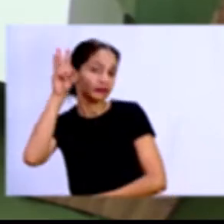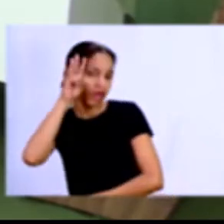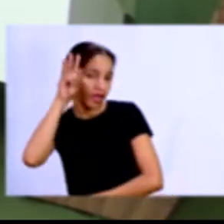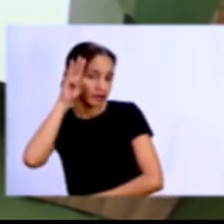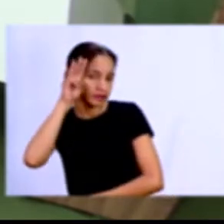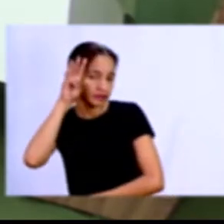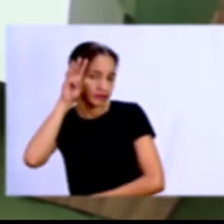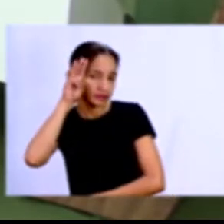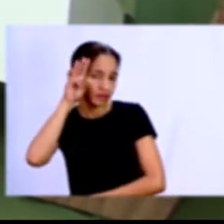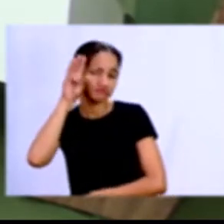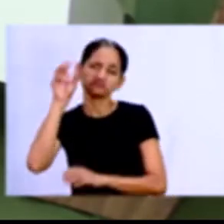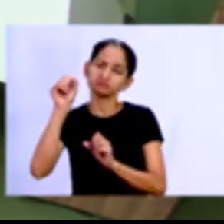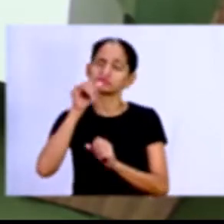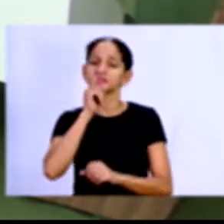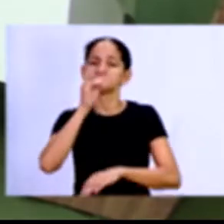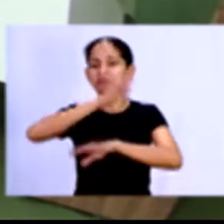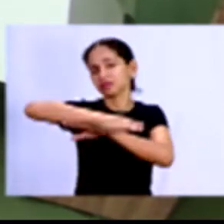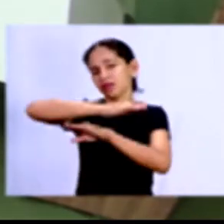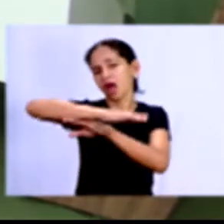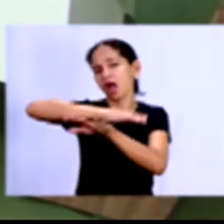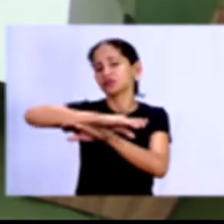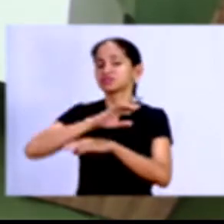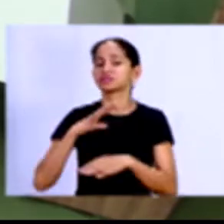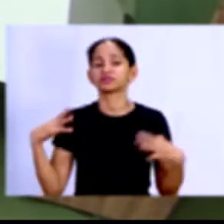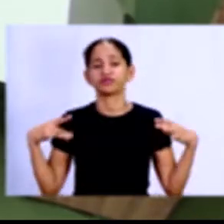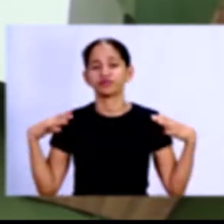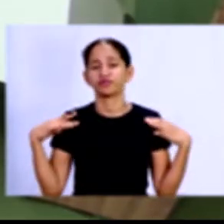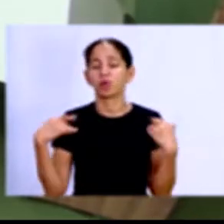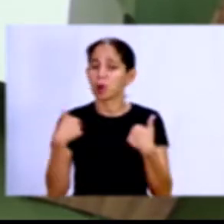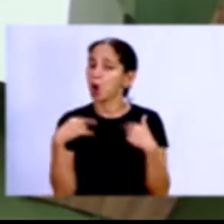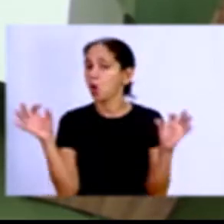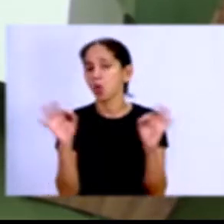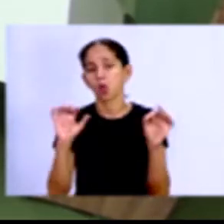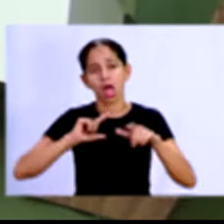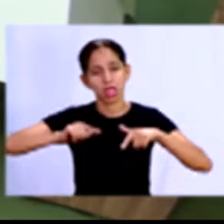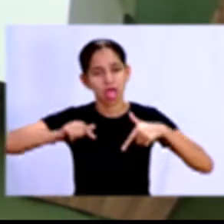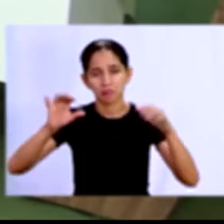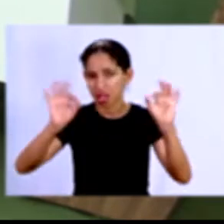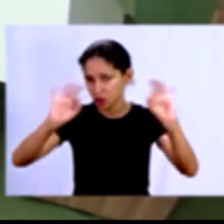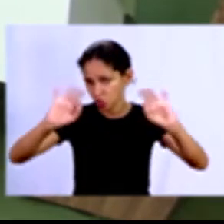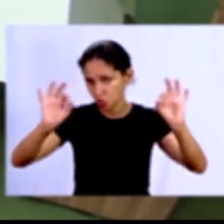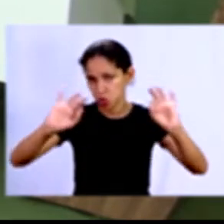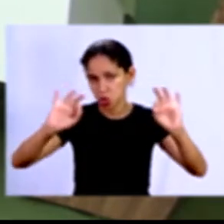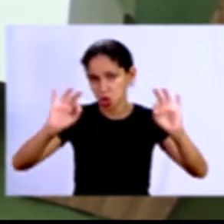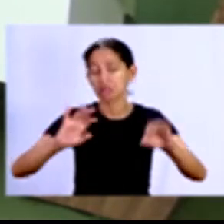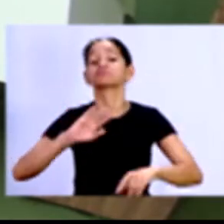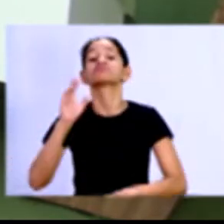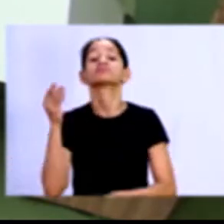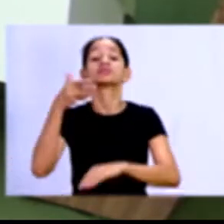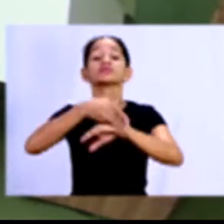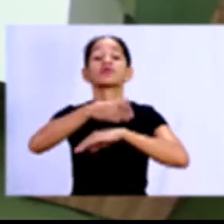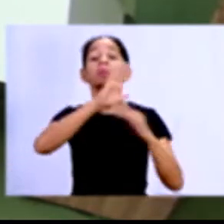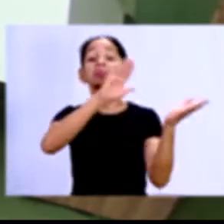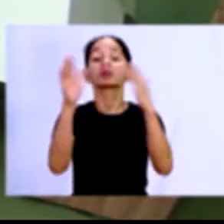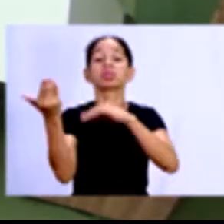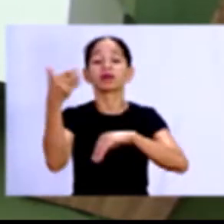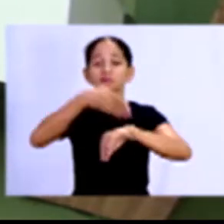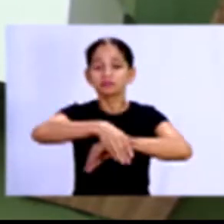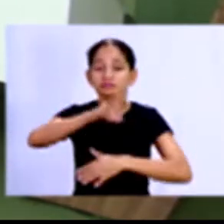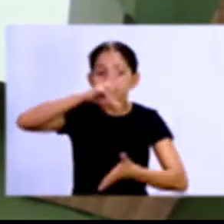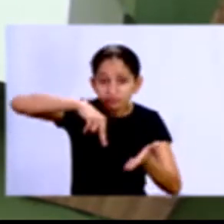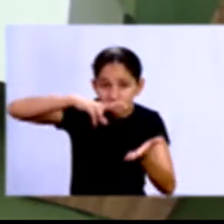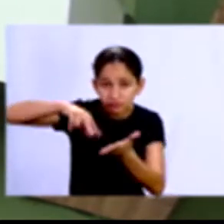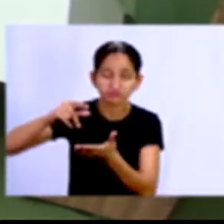tarde, né? Terça-feira à tarde, eu tenho folga no trabalho, ou não estou trabalhando. Vai na biblioteca. 2 horas, biblioteca da escola,